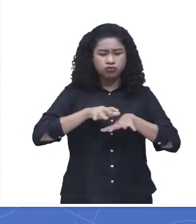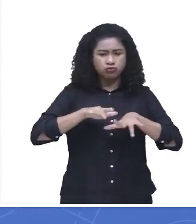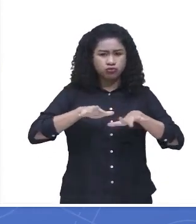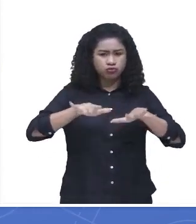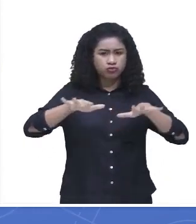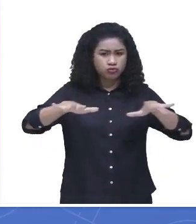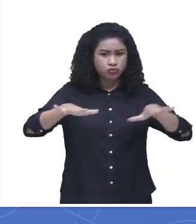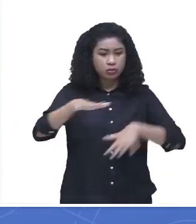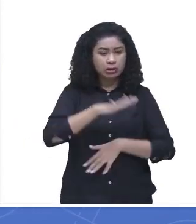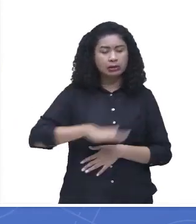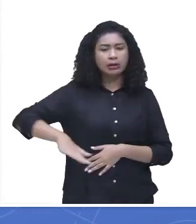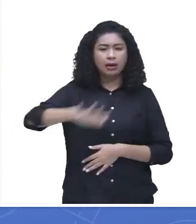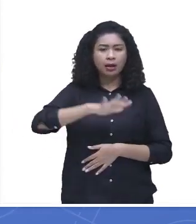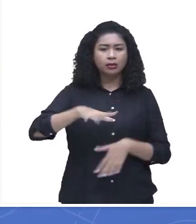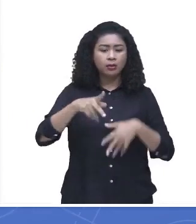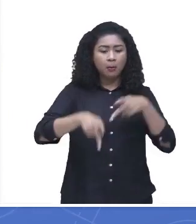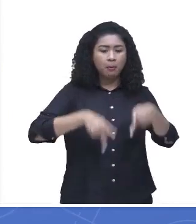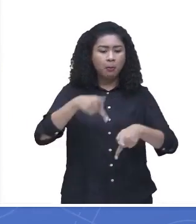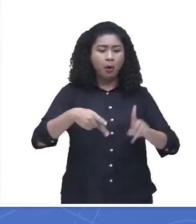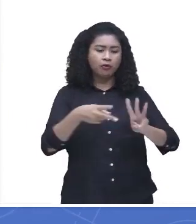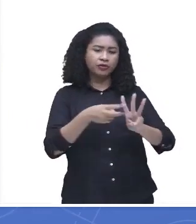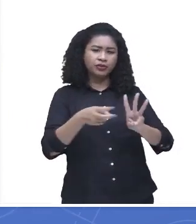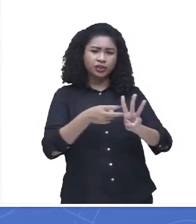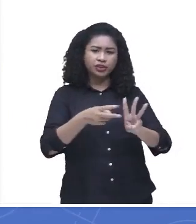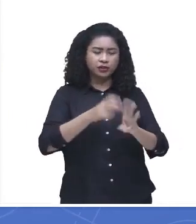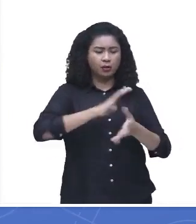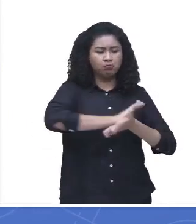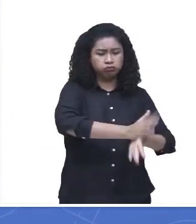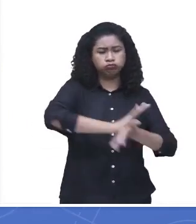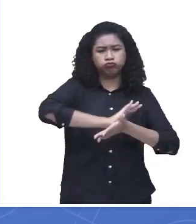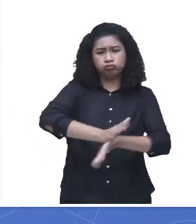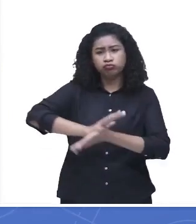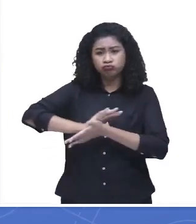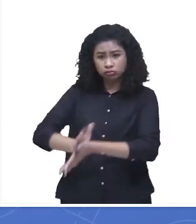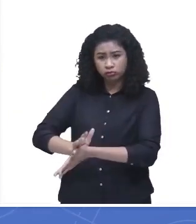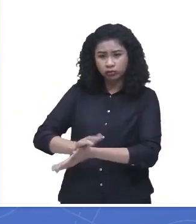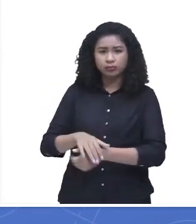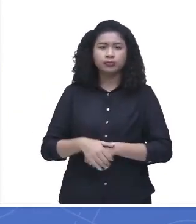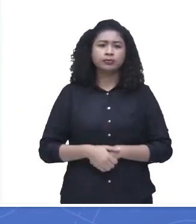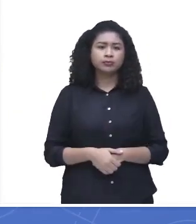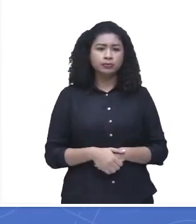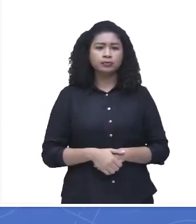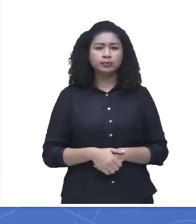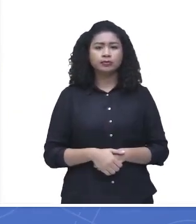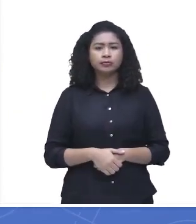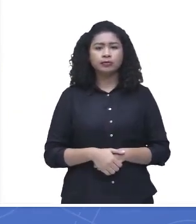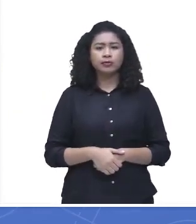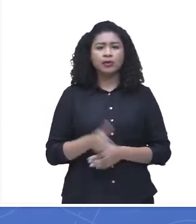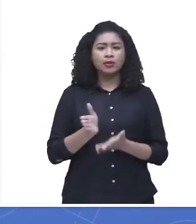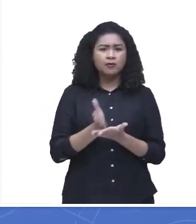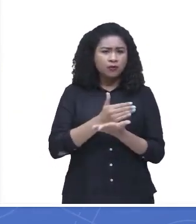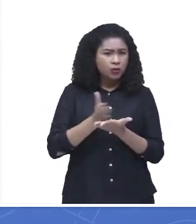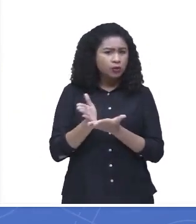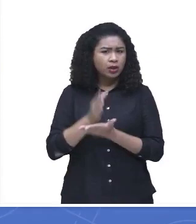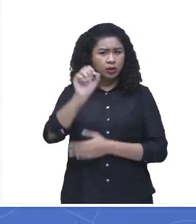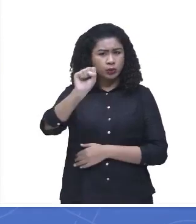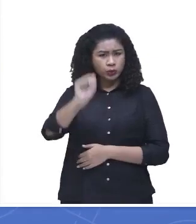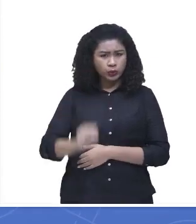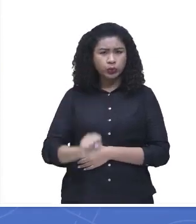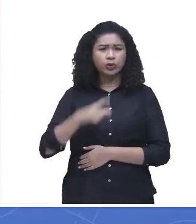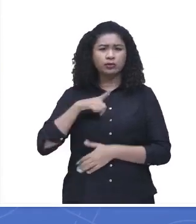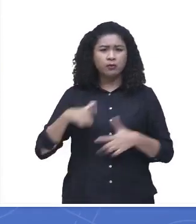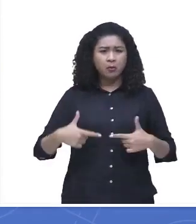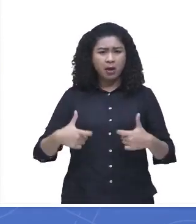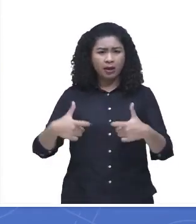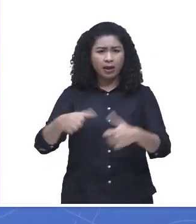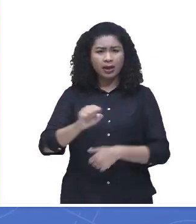eles vão ser praticamente massacrados, não é isso? Transposição das fronteiras ao sul por meio de uma guerra de secessão, que resultou na